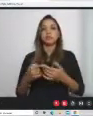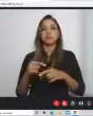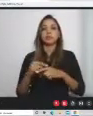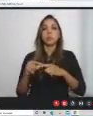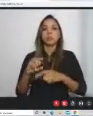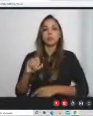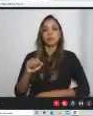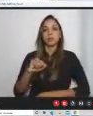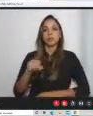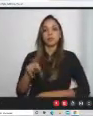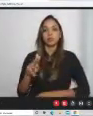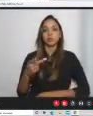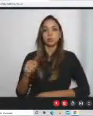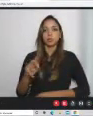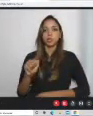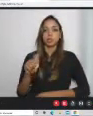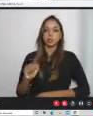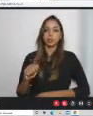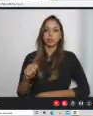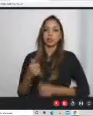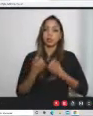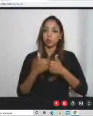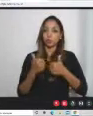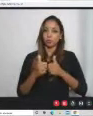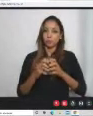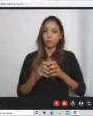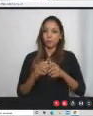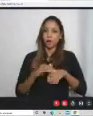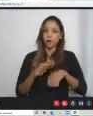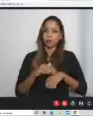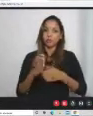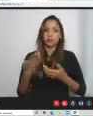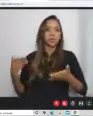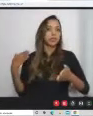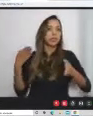destino final passe a ser o terminal do Shopping Midway Mall em Natal.